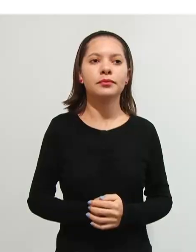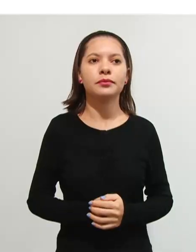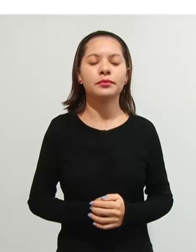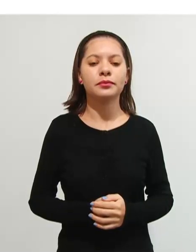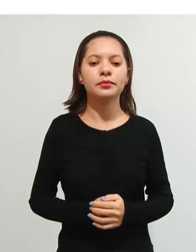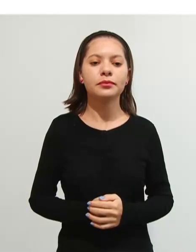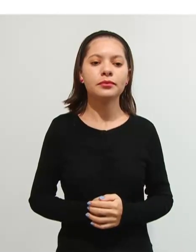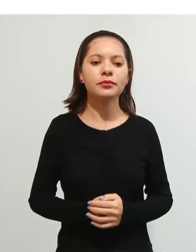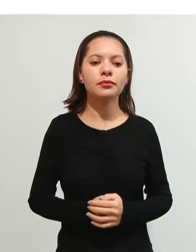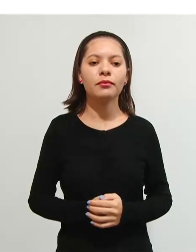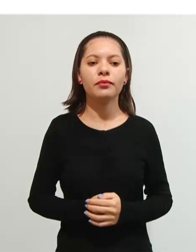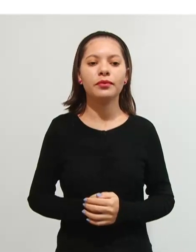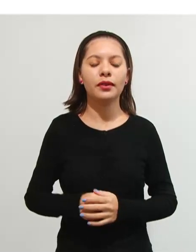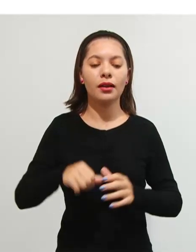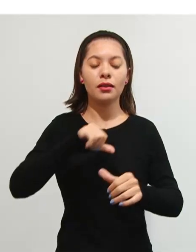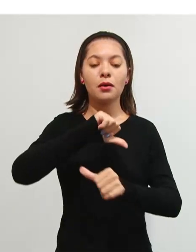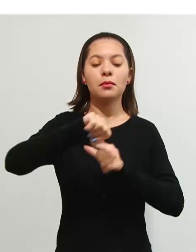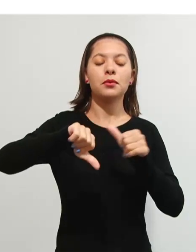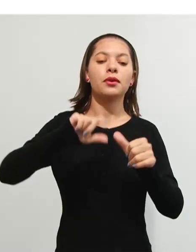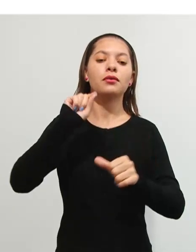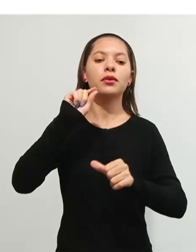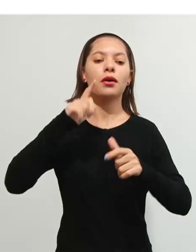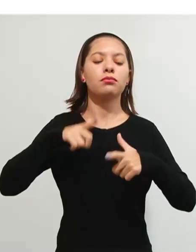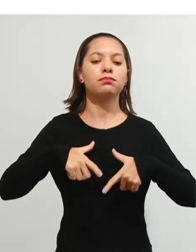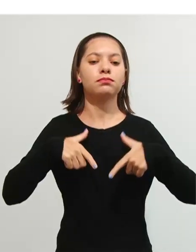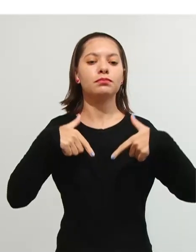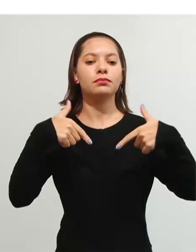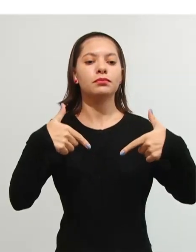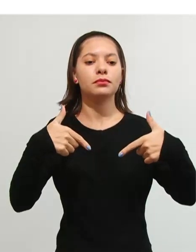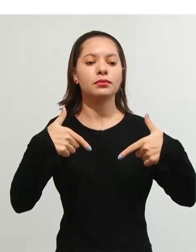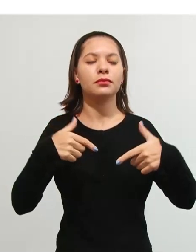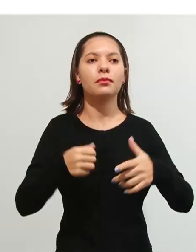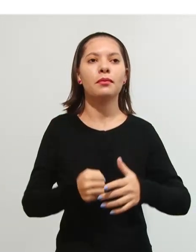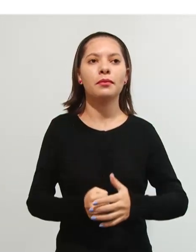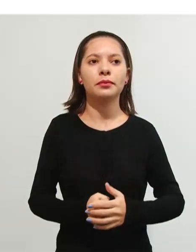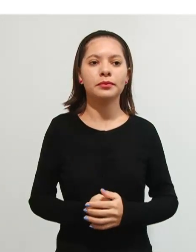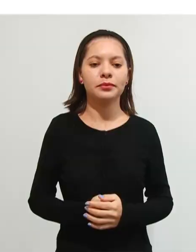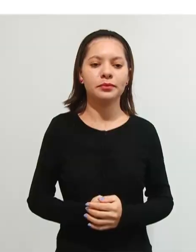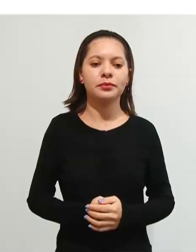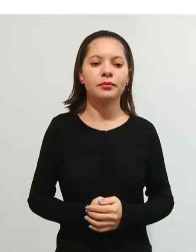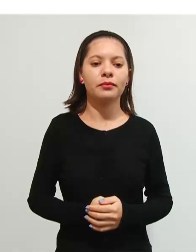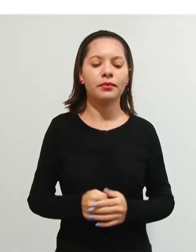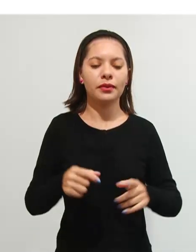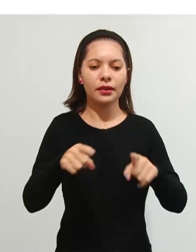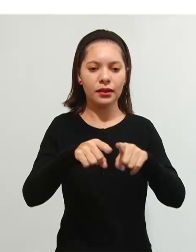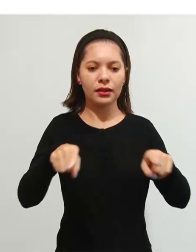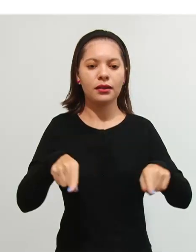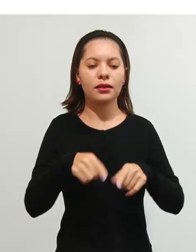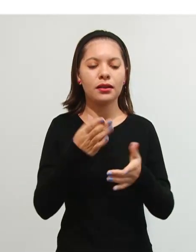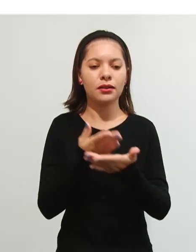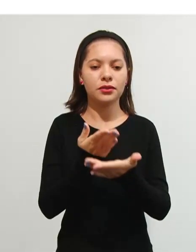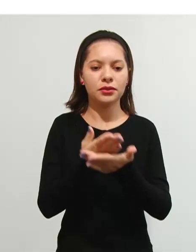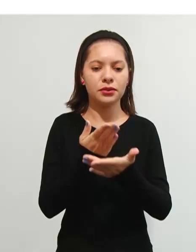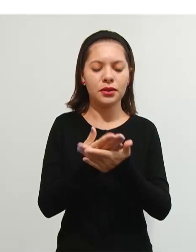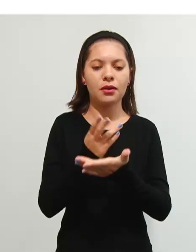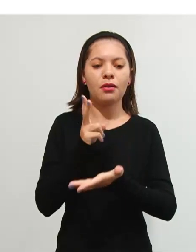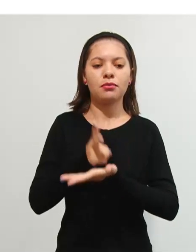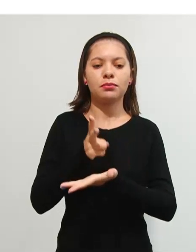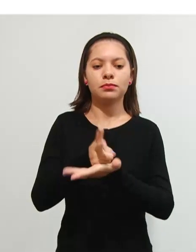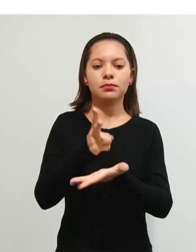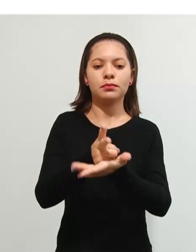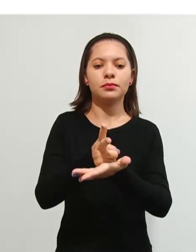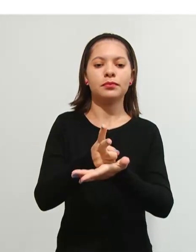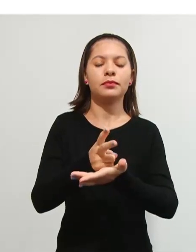que a gente vê aqui, mudava o comportamento e esse reforço em sala de aula poderia ser gradual e